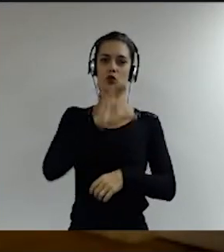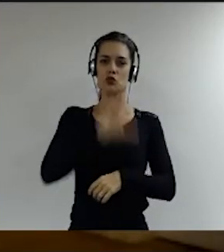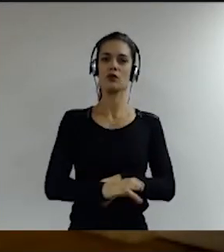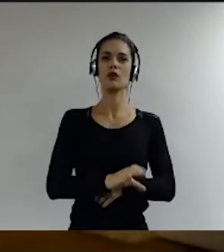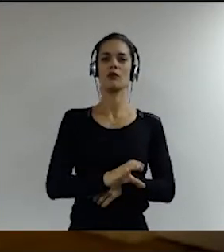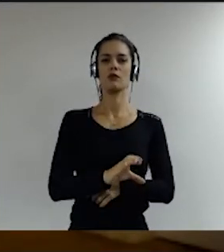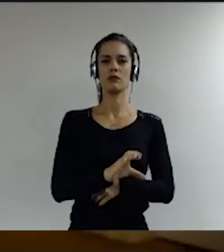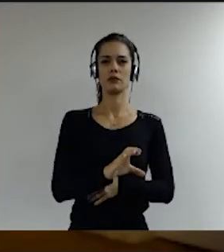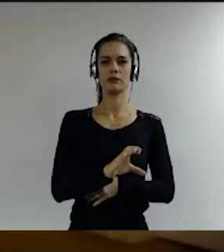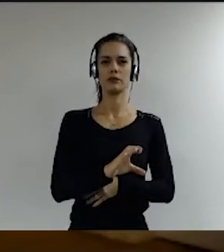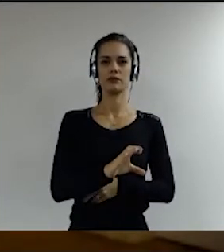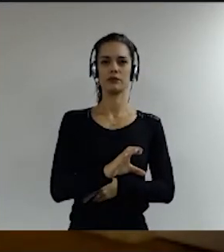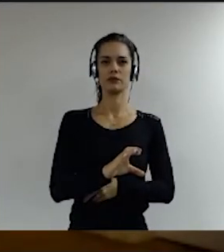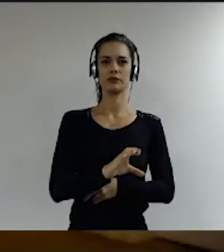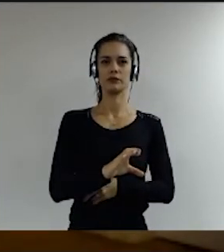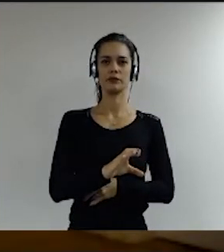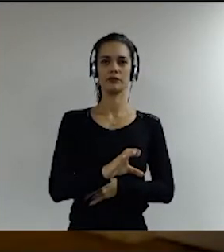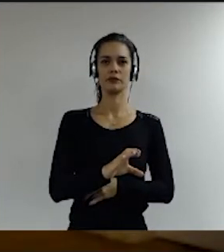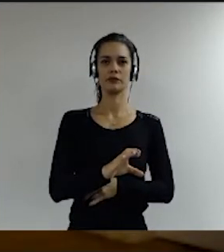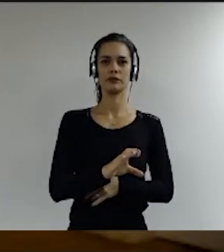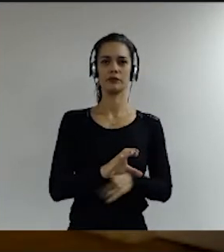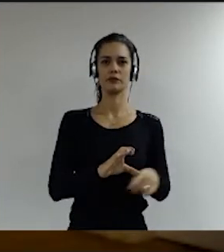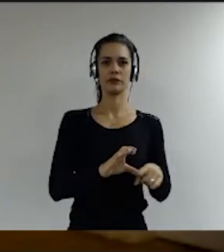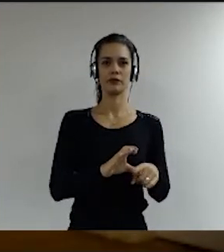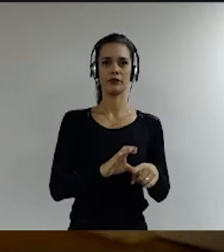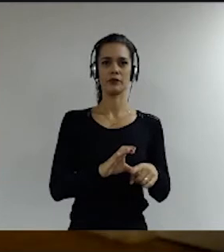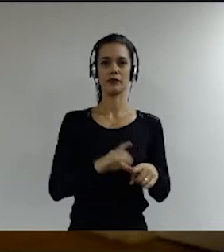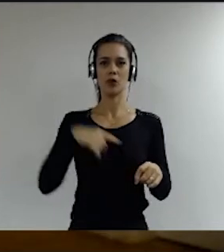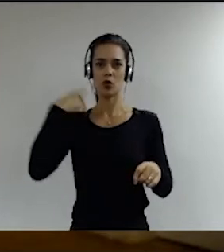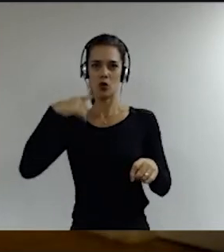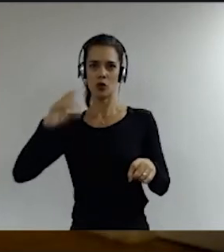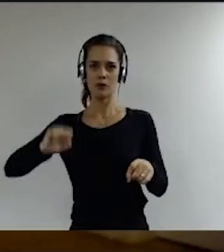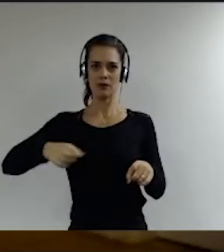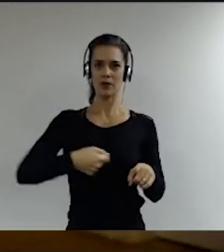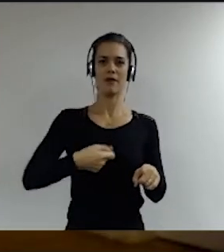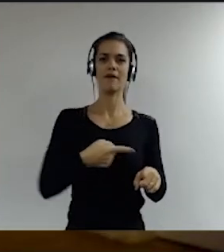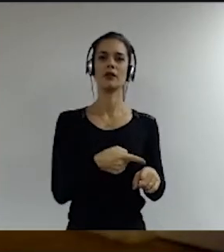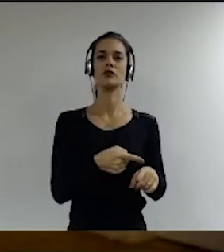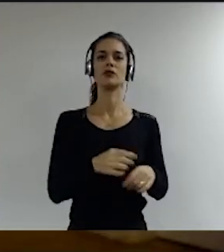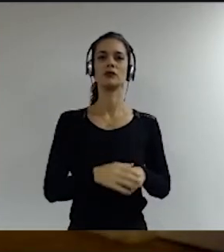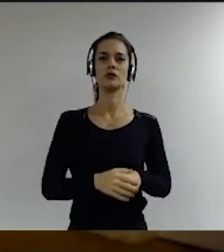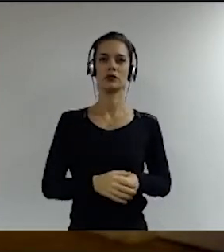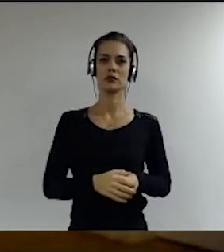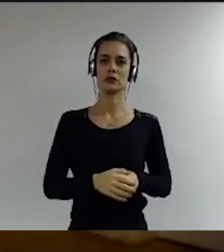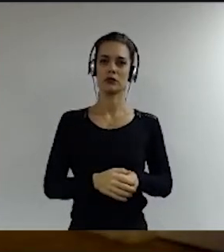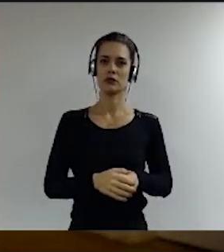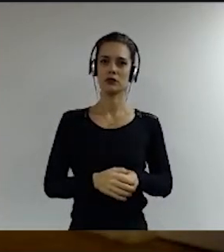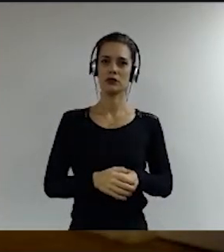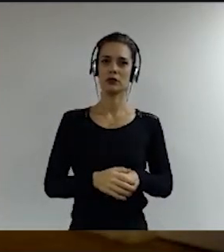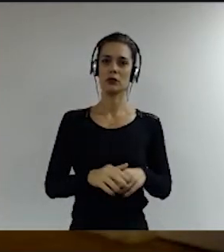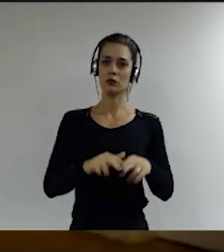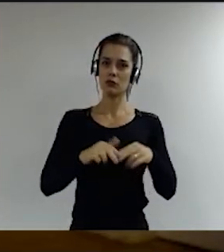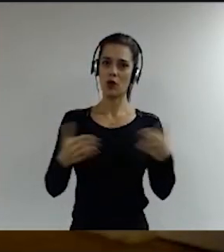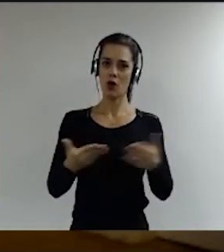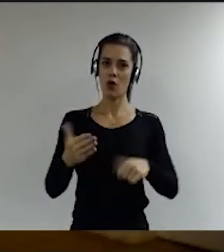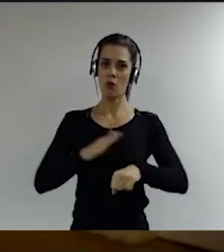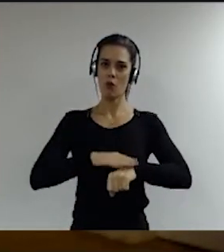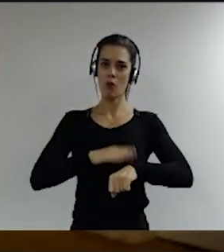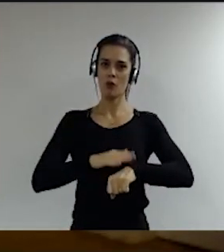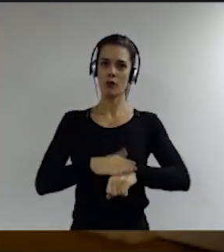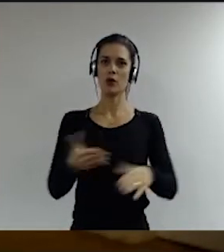cidadão, aquele que pelo advogado é defendido. Por isso, este momento nós